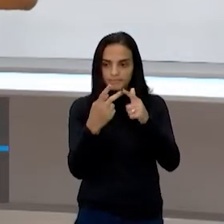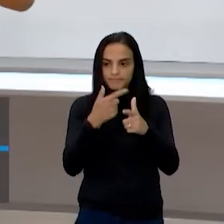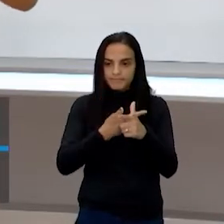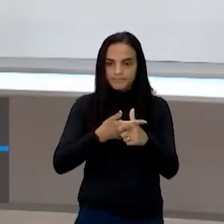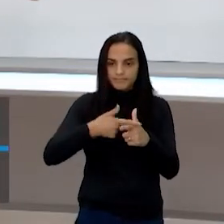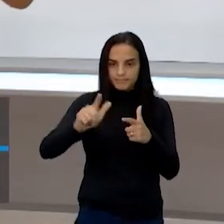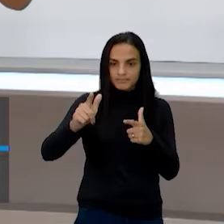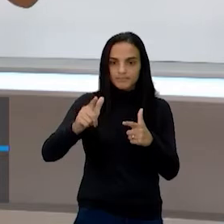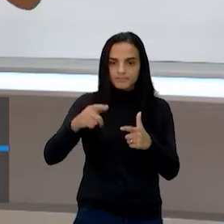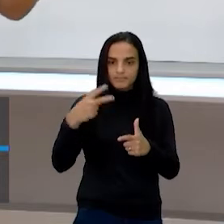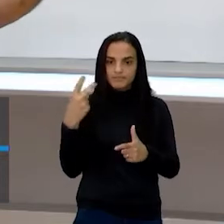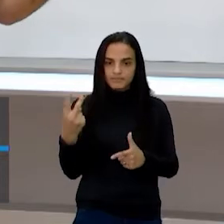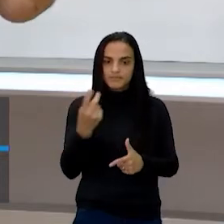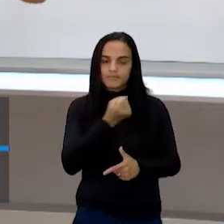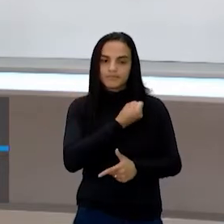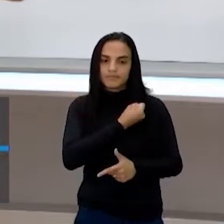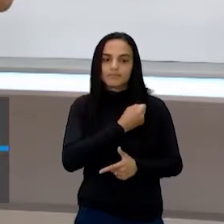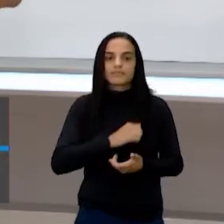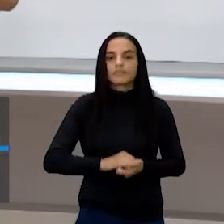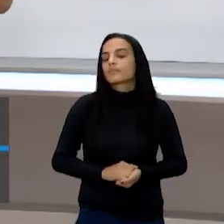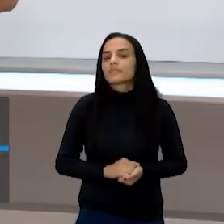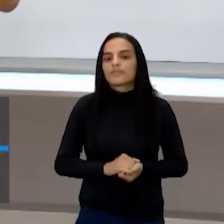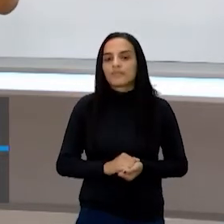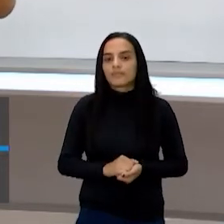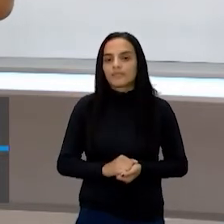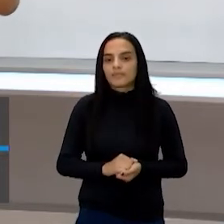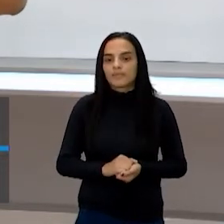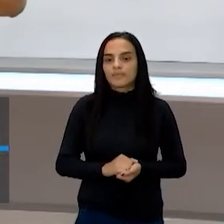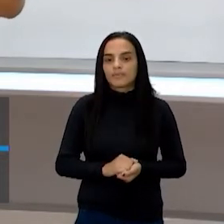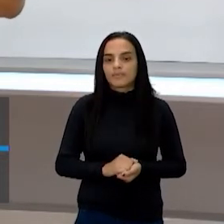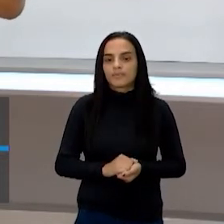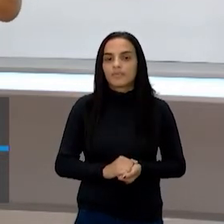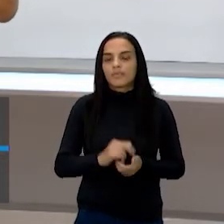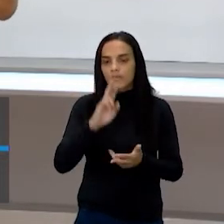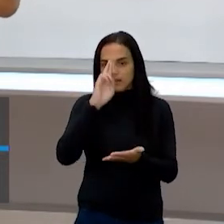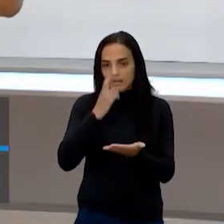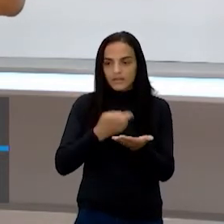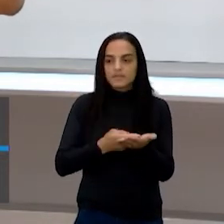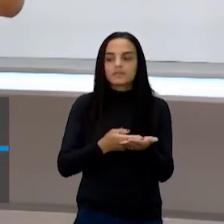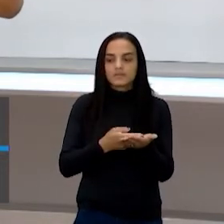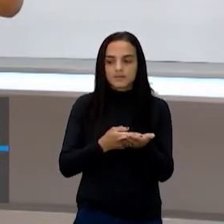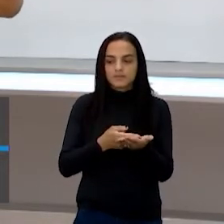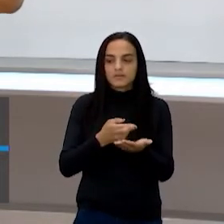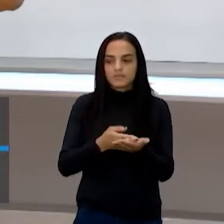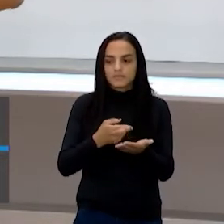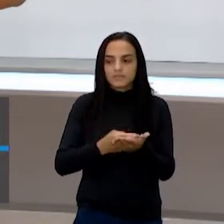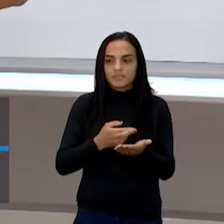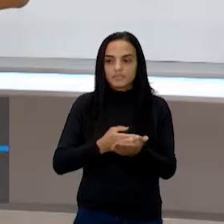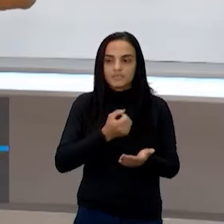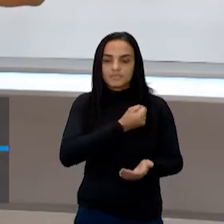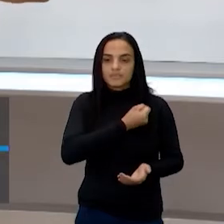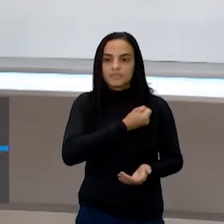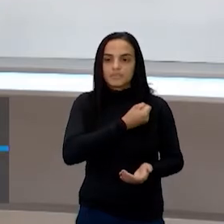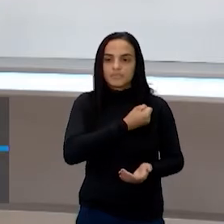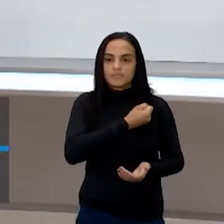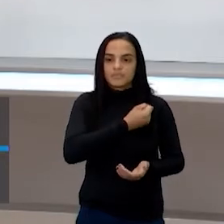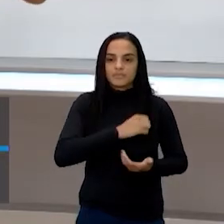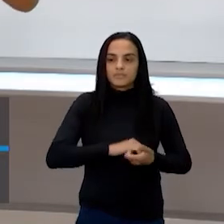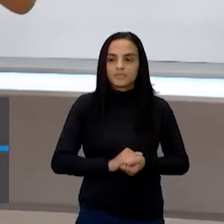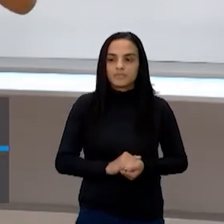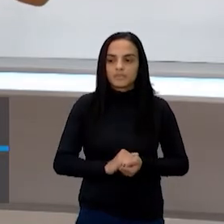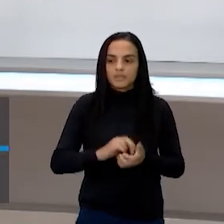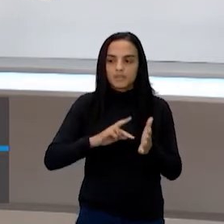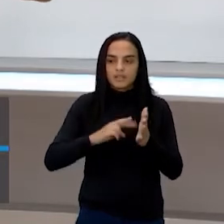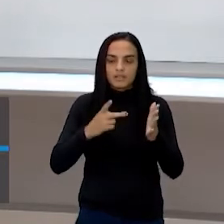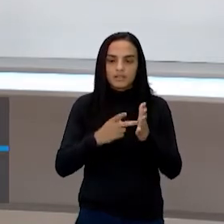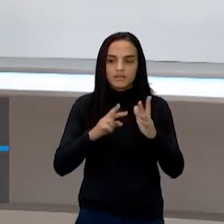que expressam quantidades de grandezas. No entanto, na razão, esses valores eles são expressos de forma